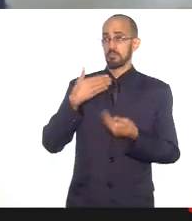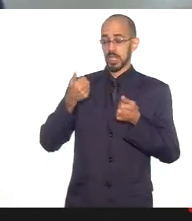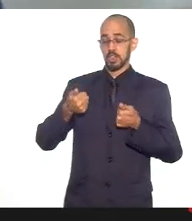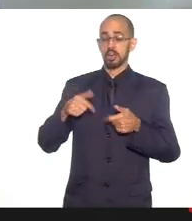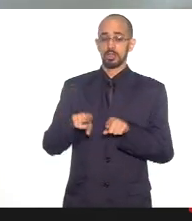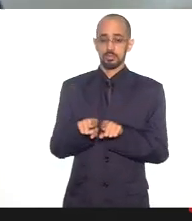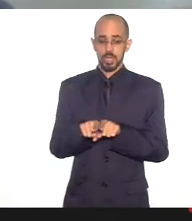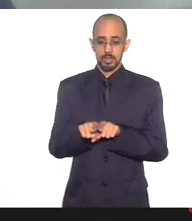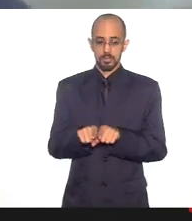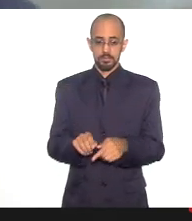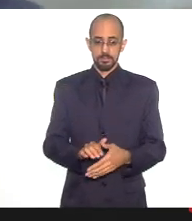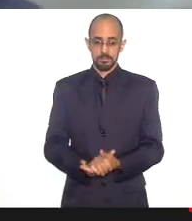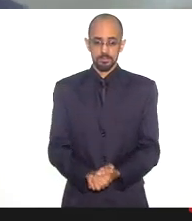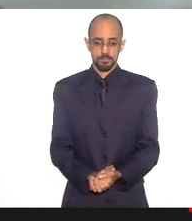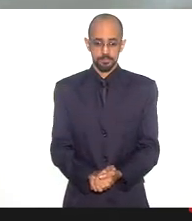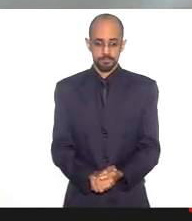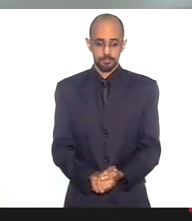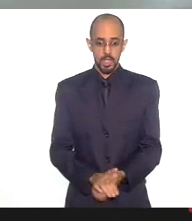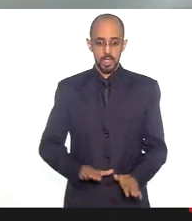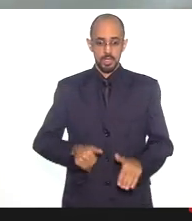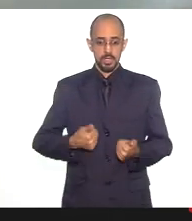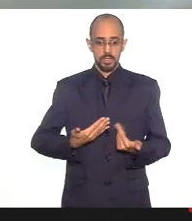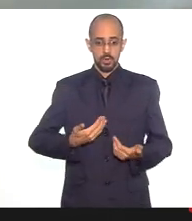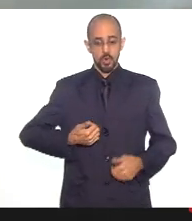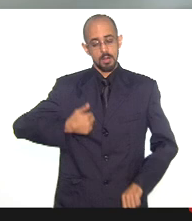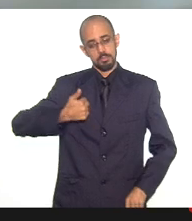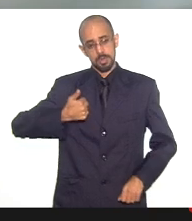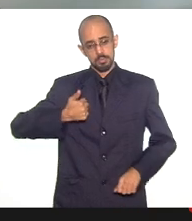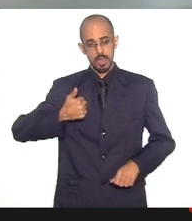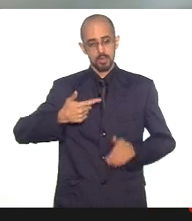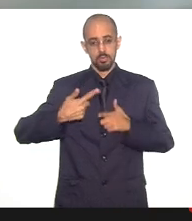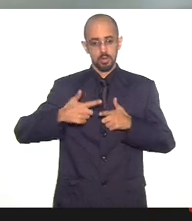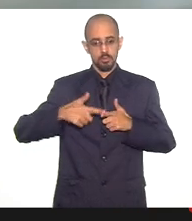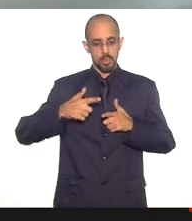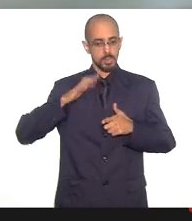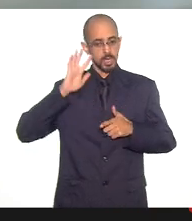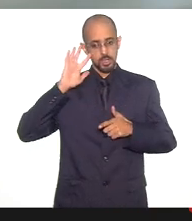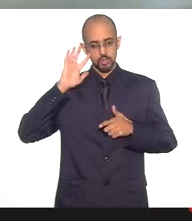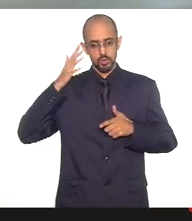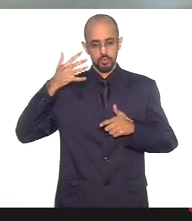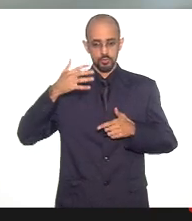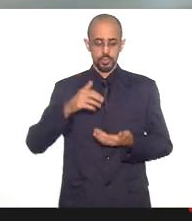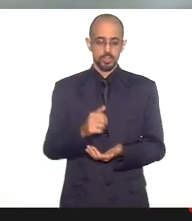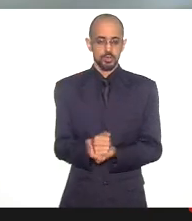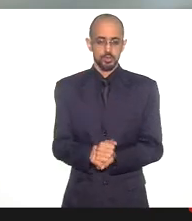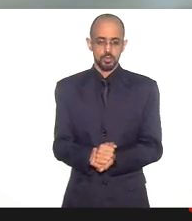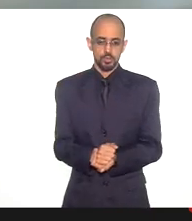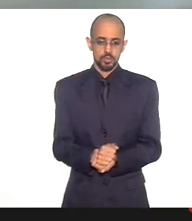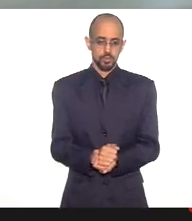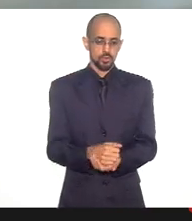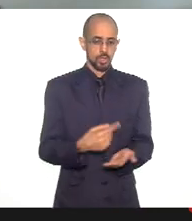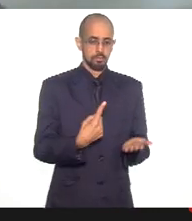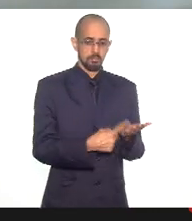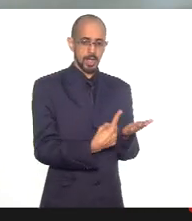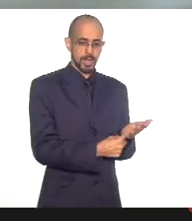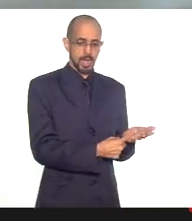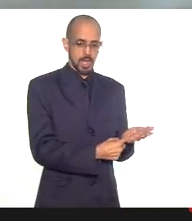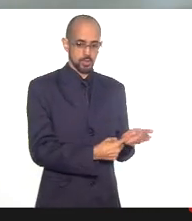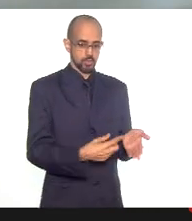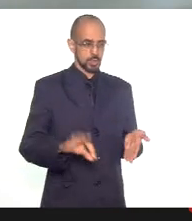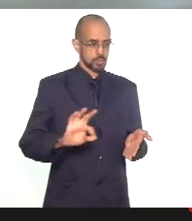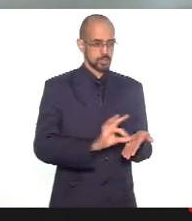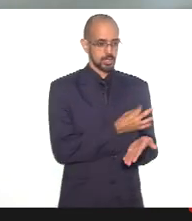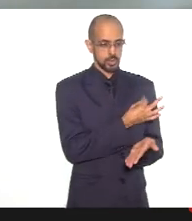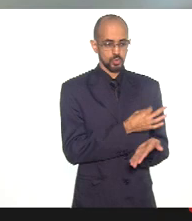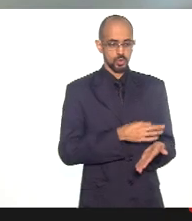Bom, primeira questão resolvida, marcada a assinatura do convênio